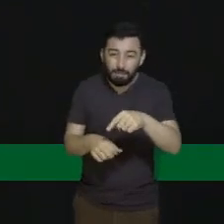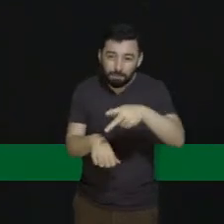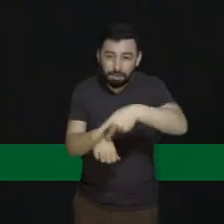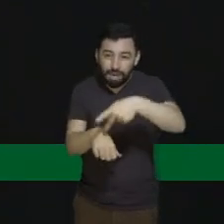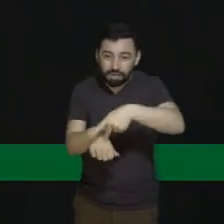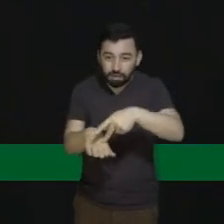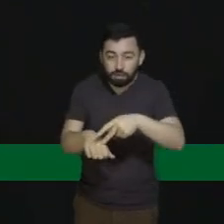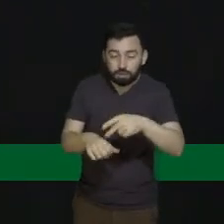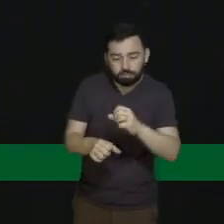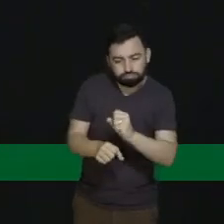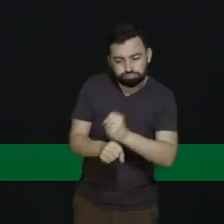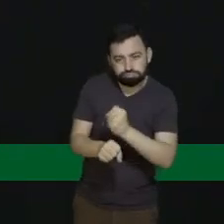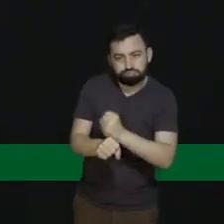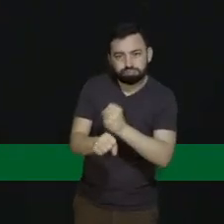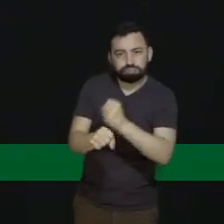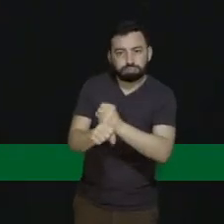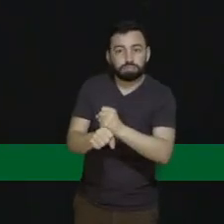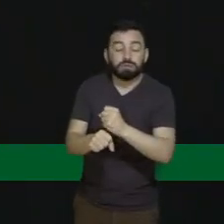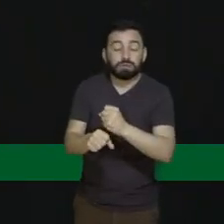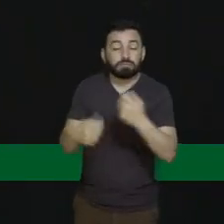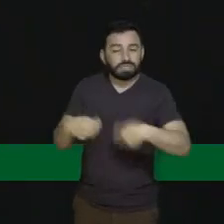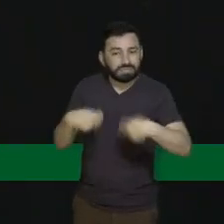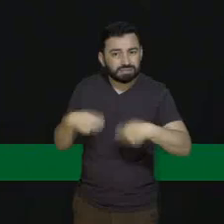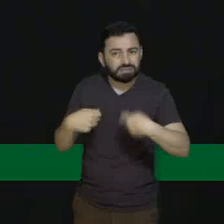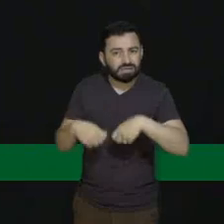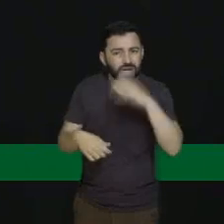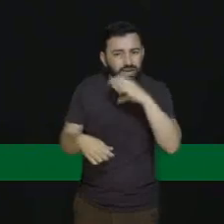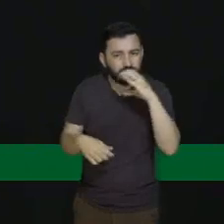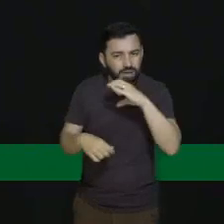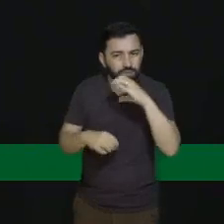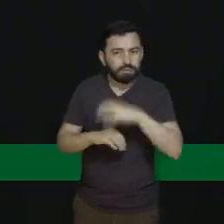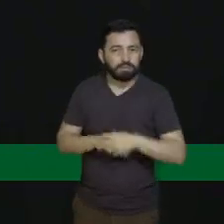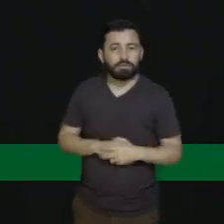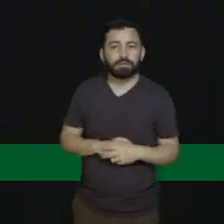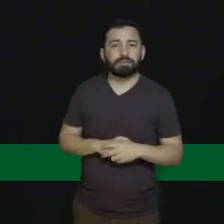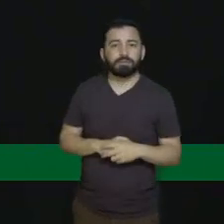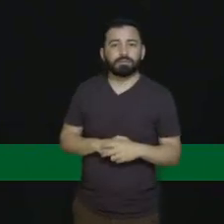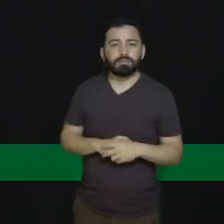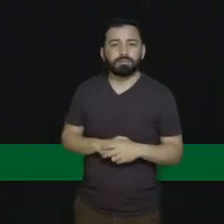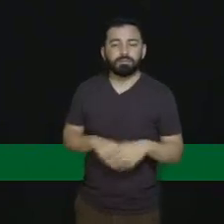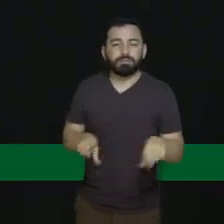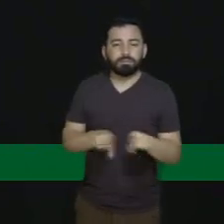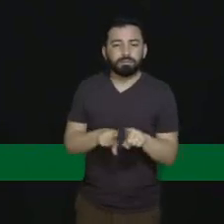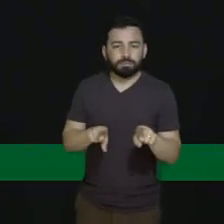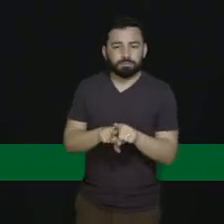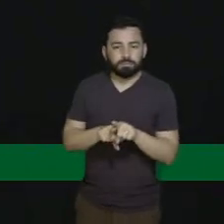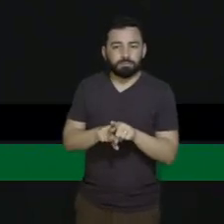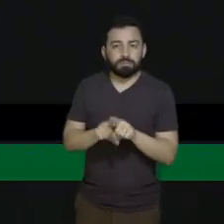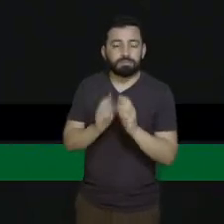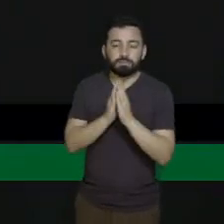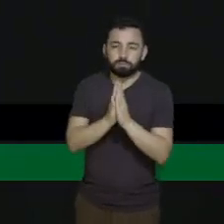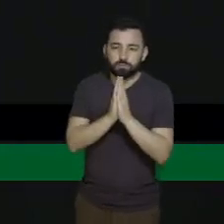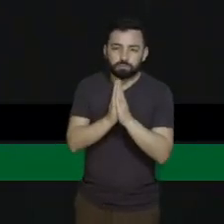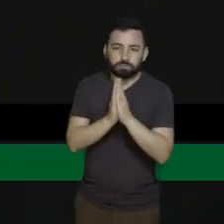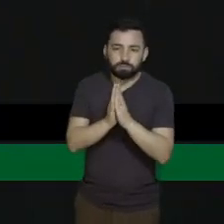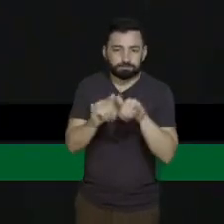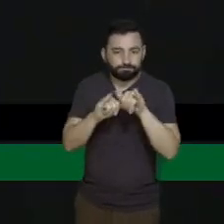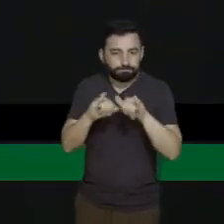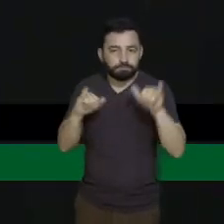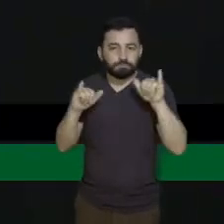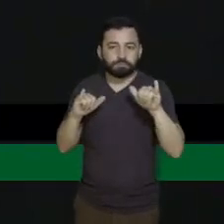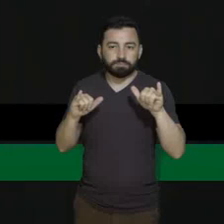mais breve possível. E, por fim, eu gostaria de fazer uma manifestação